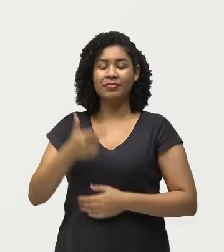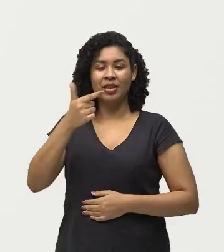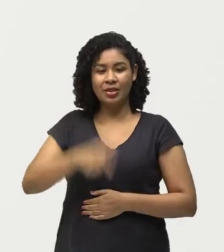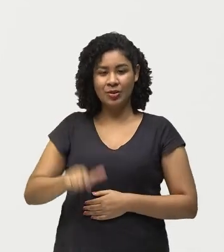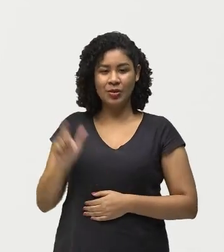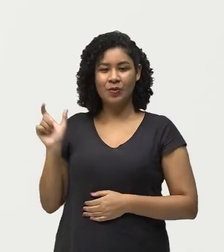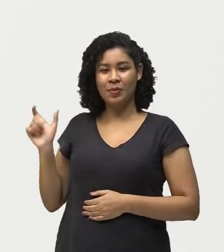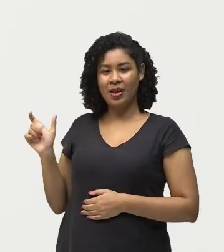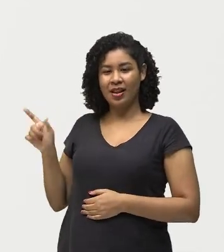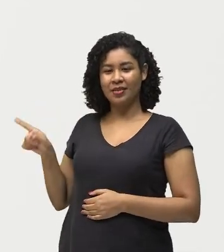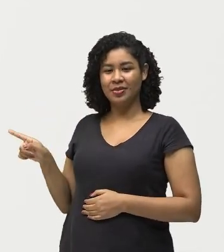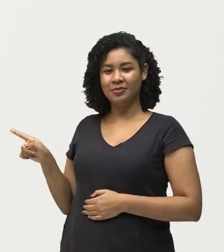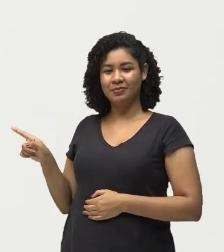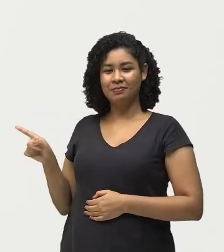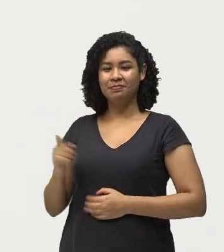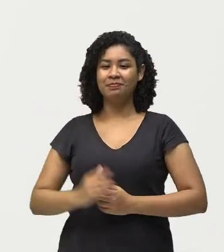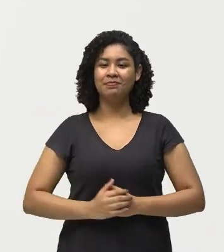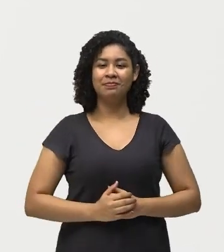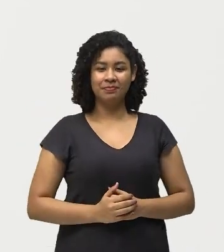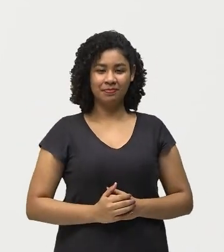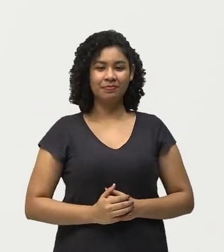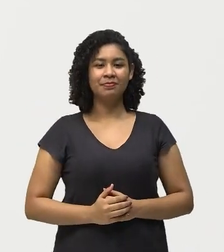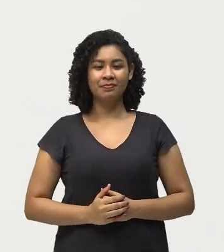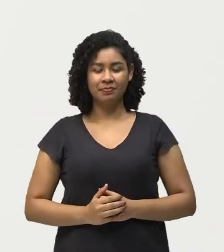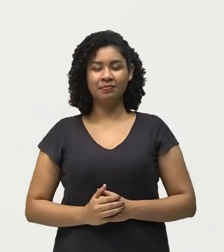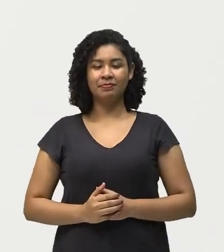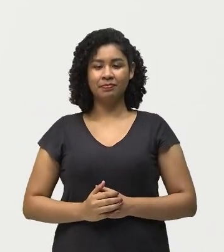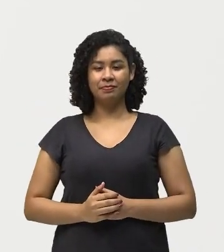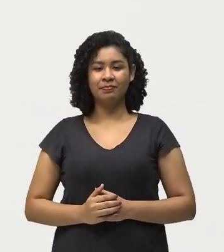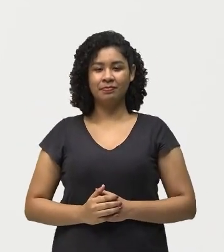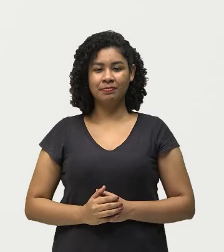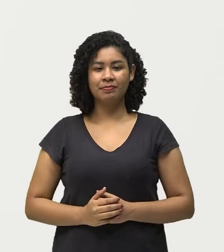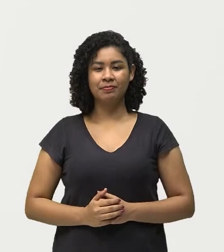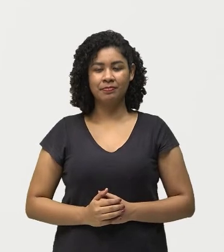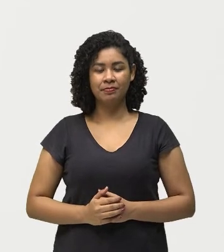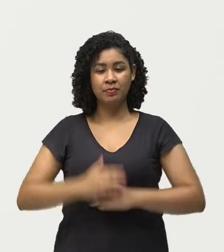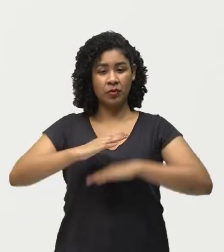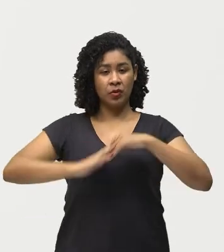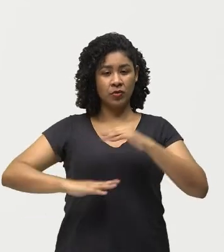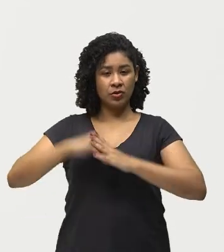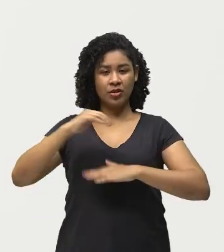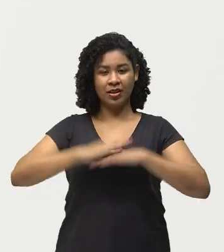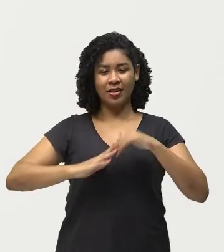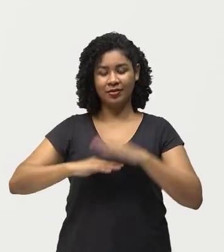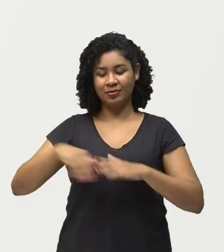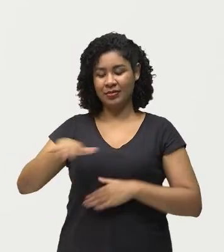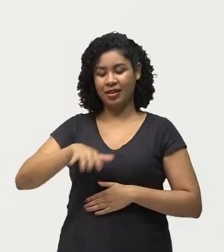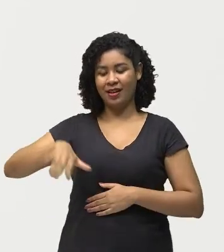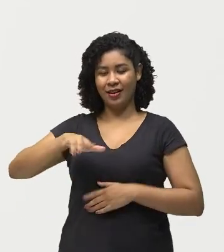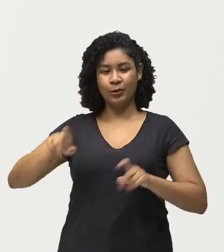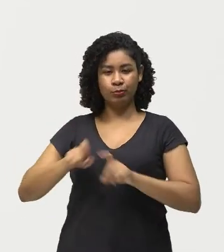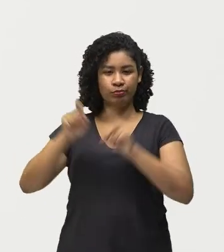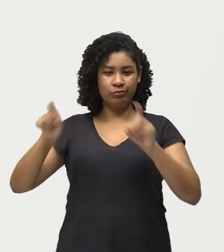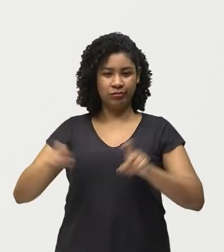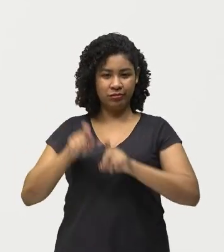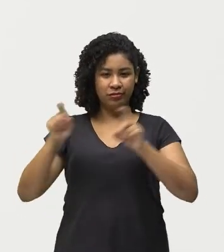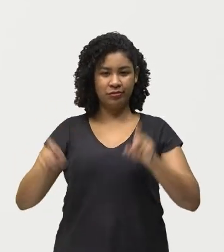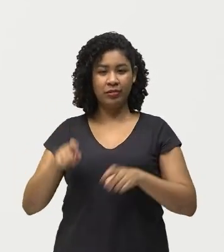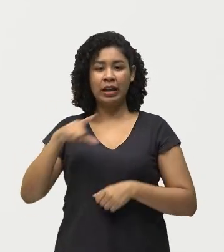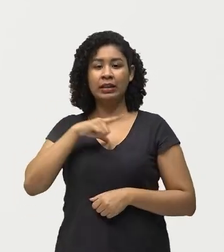que é cientista, né? Um cientista computacional will have little, né,